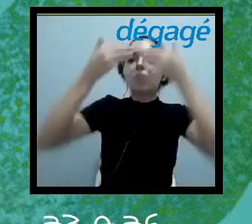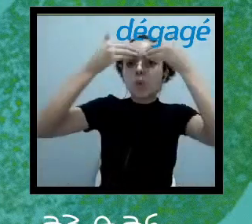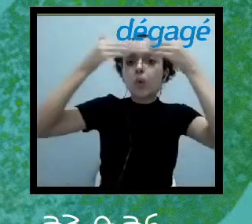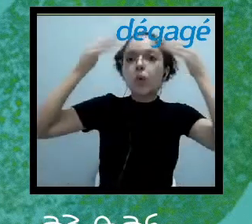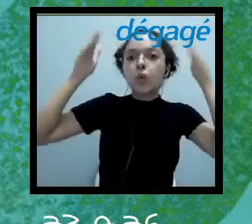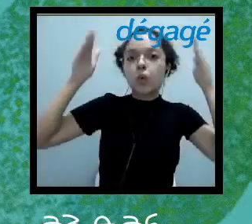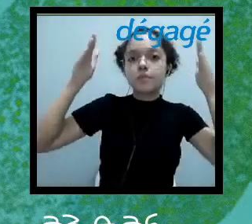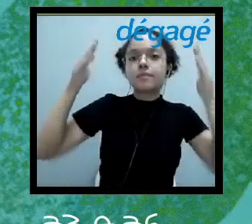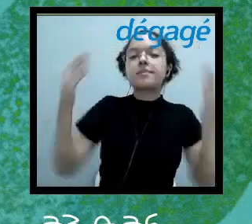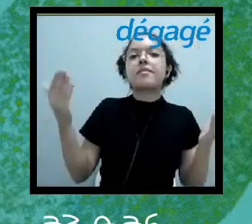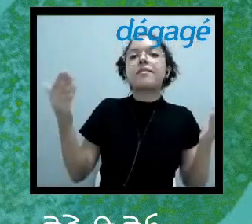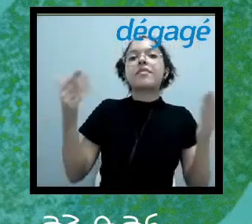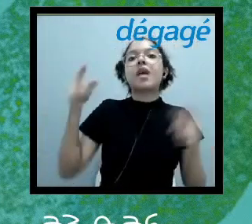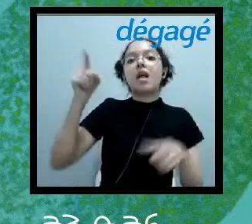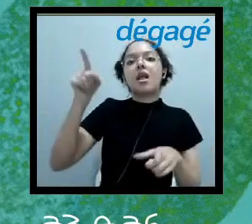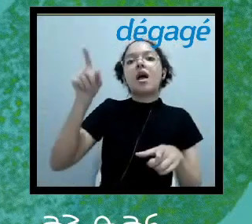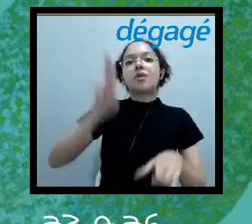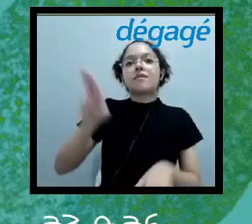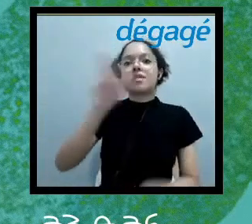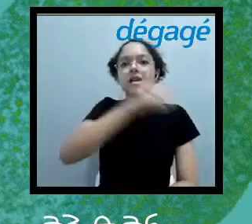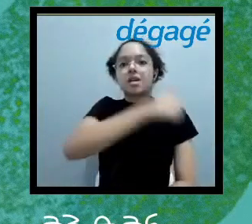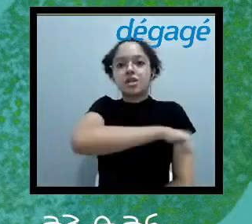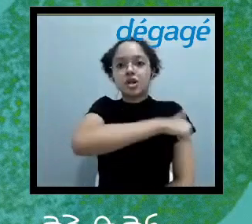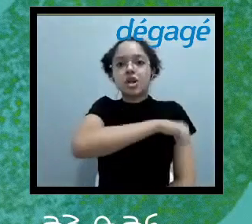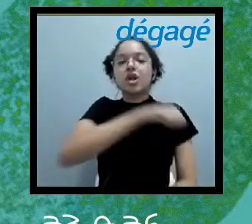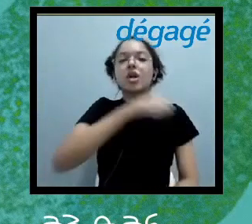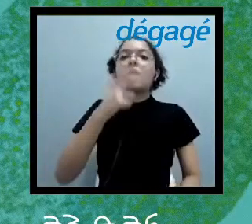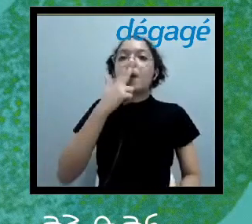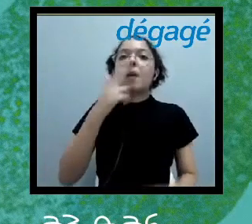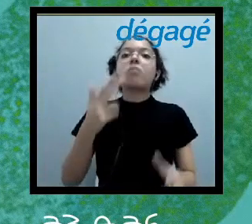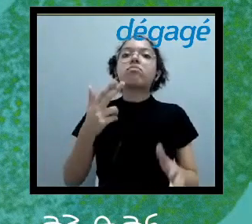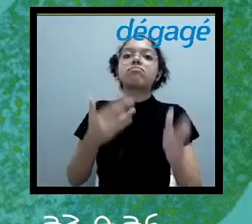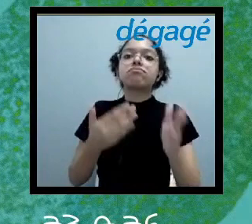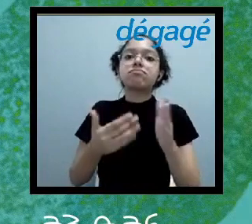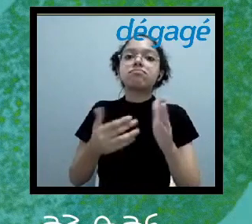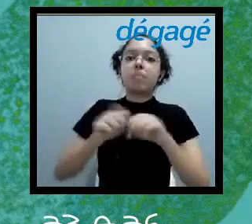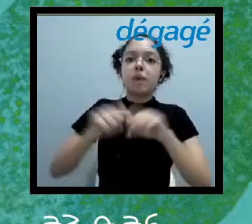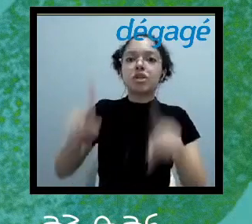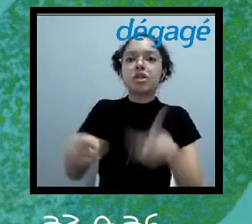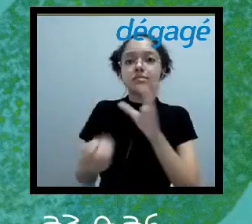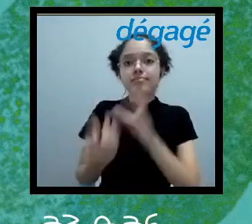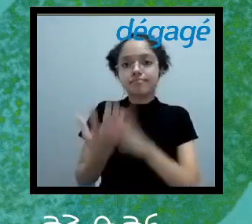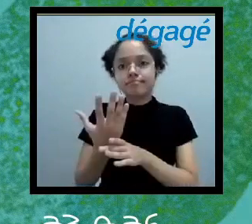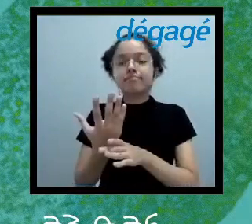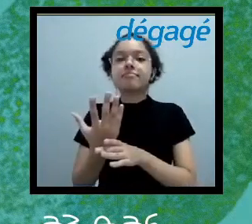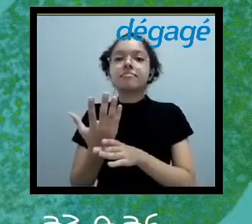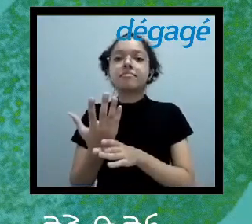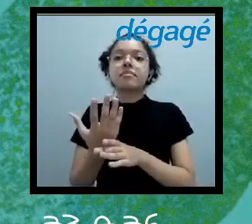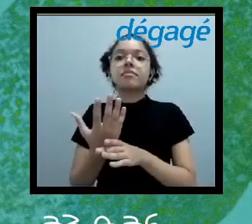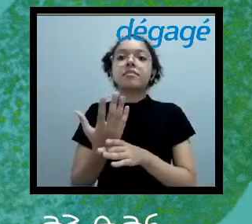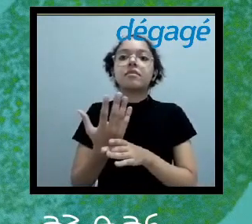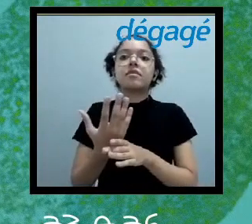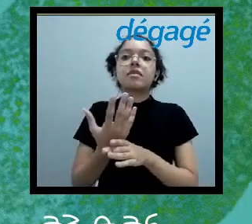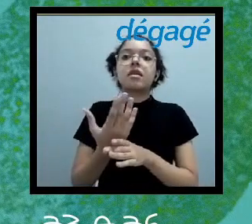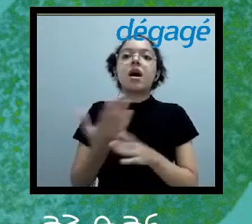pouco. Então, vamos aproveitar, né, que a gente já está com essa mentalidade que precisa. Vamos olhar para os lugares que não